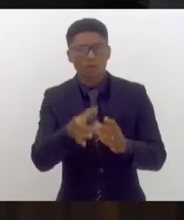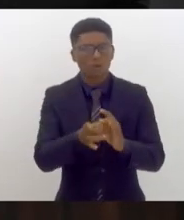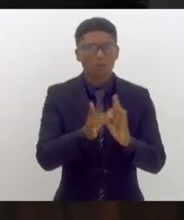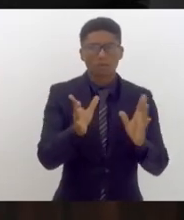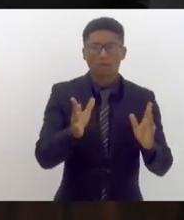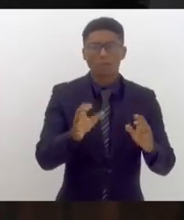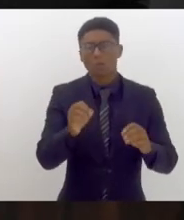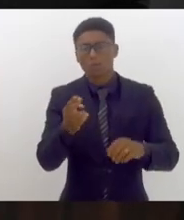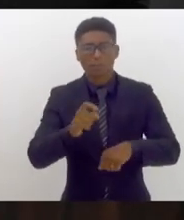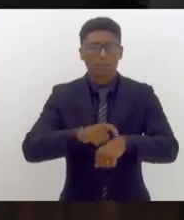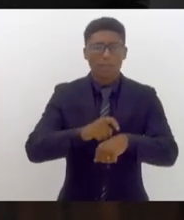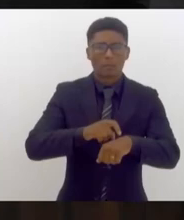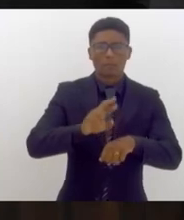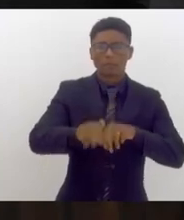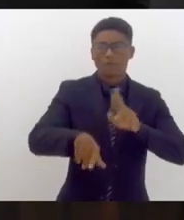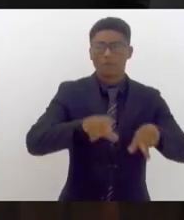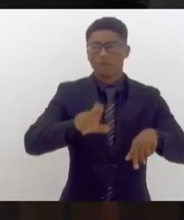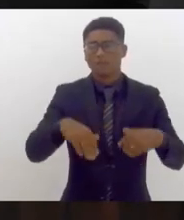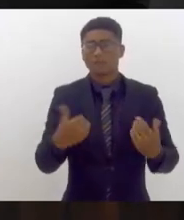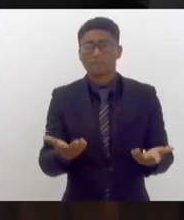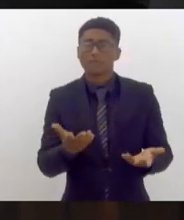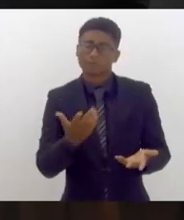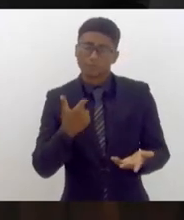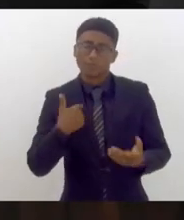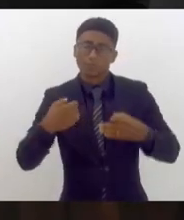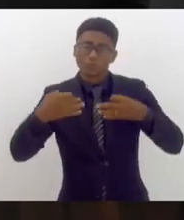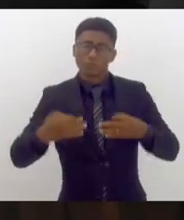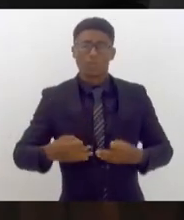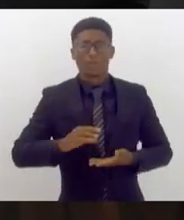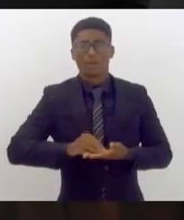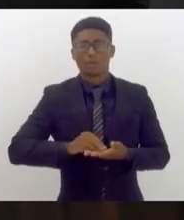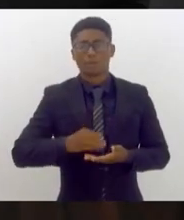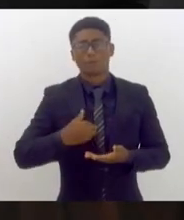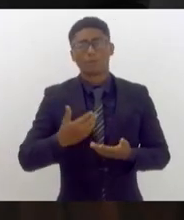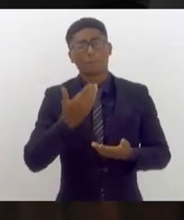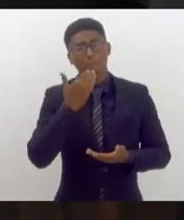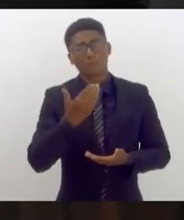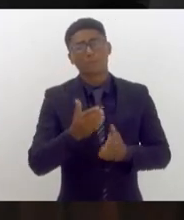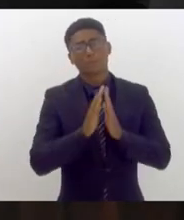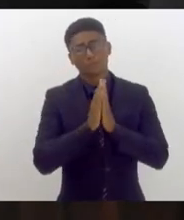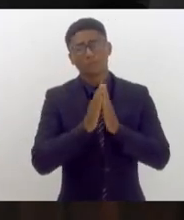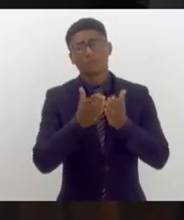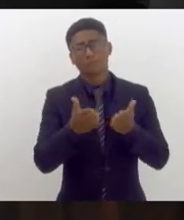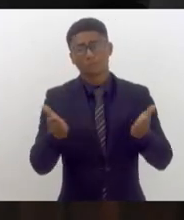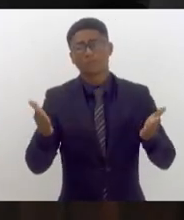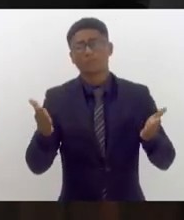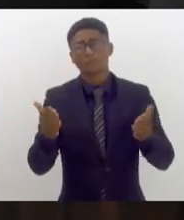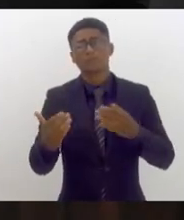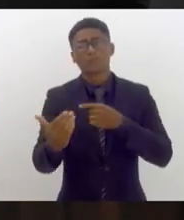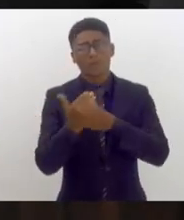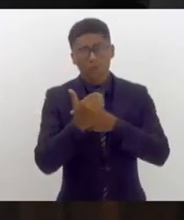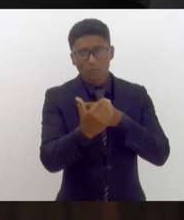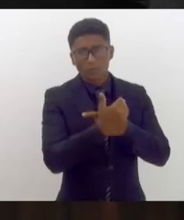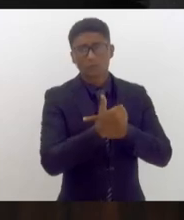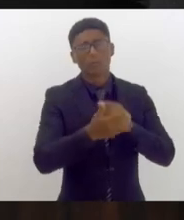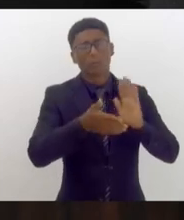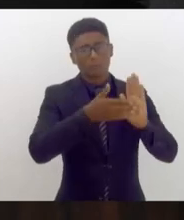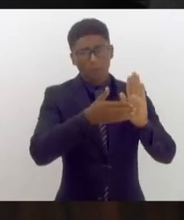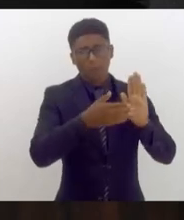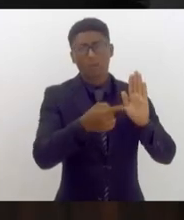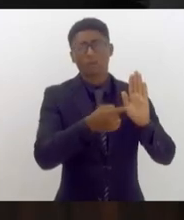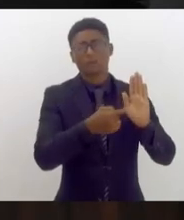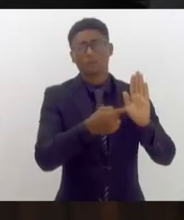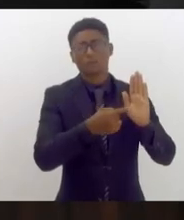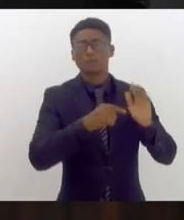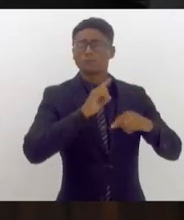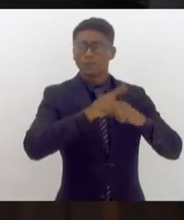mesmo tempo, né, eu acabo sendo injusto. Então, vou pedir a compreensão de vossas excelências para nos ajudar a tocar a pauta. E, ao final, o